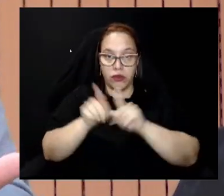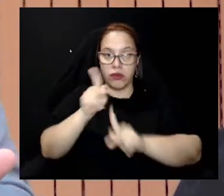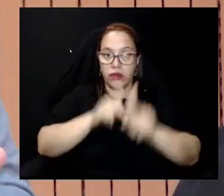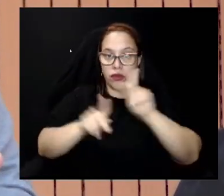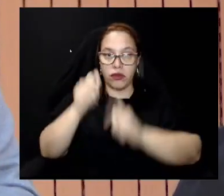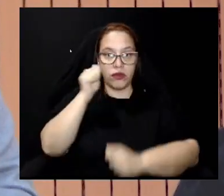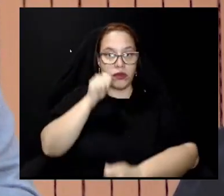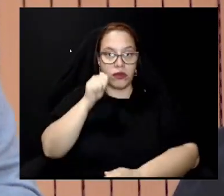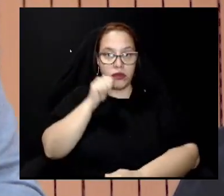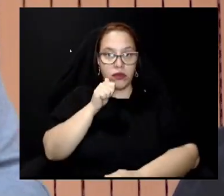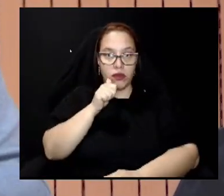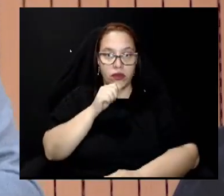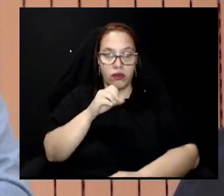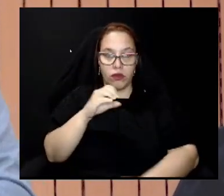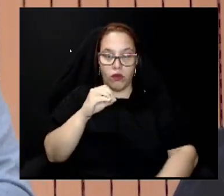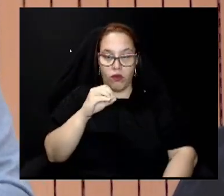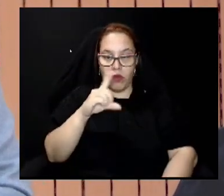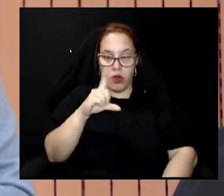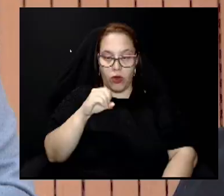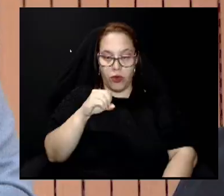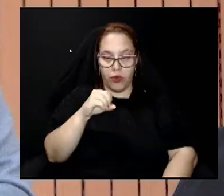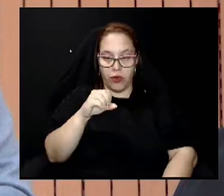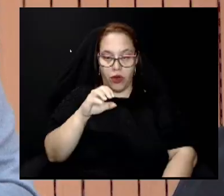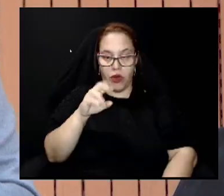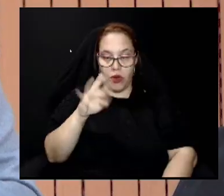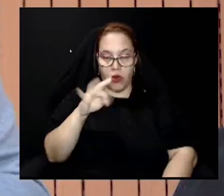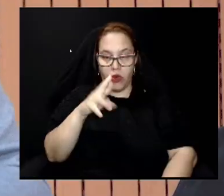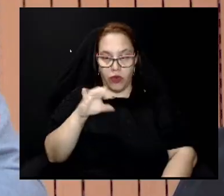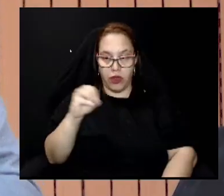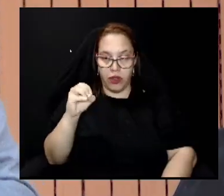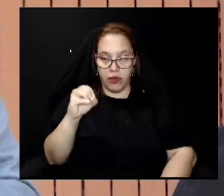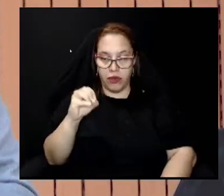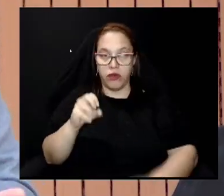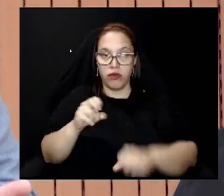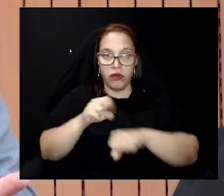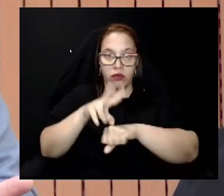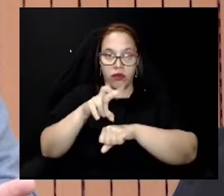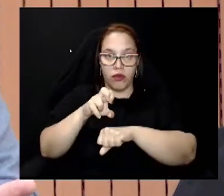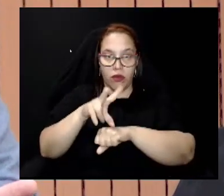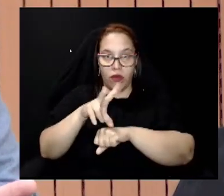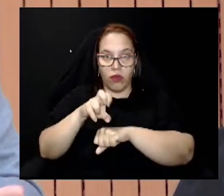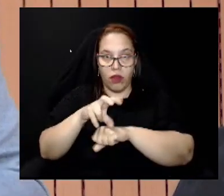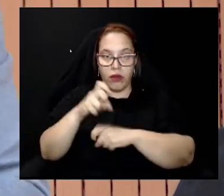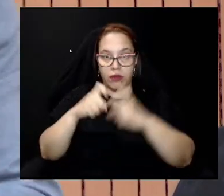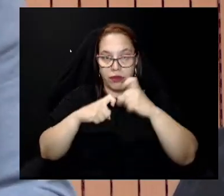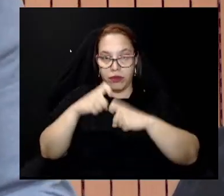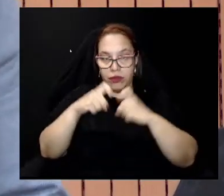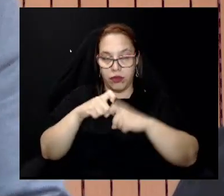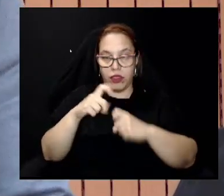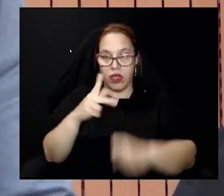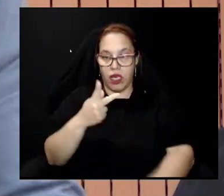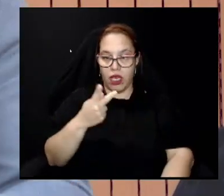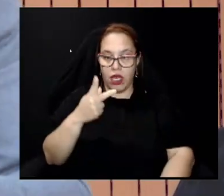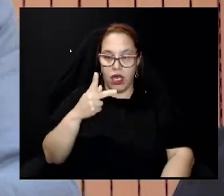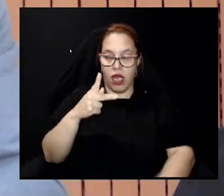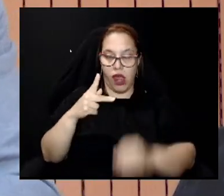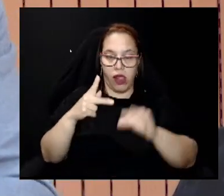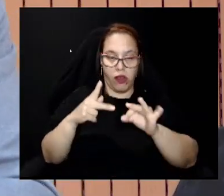do colo do útero, relacionado a um vírus de transmissão sexual chamado HPV. E que nós